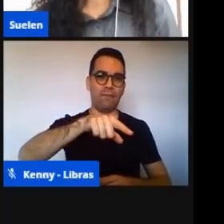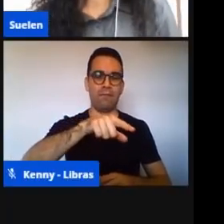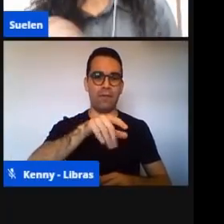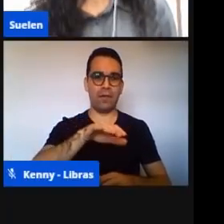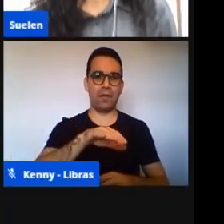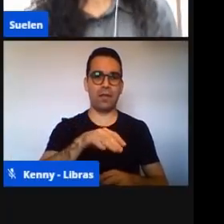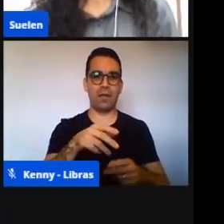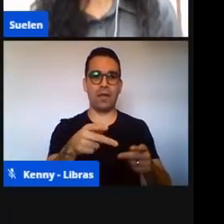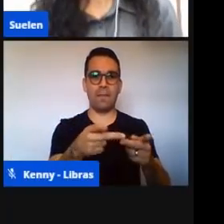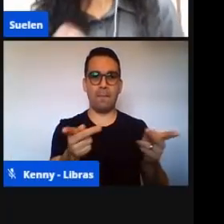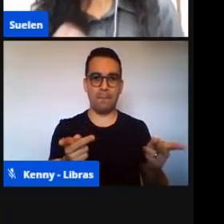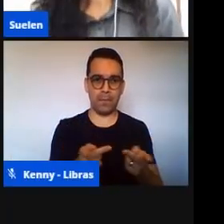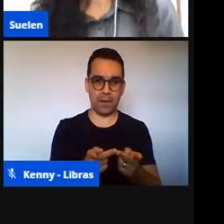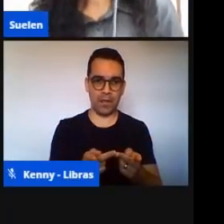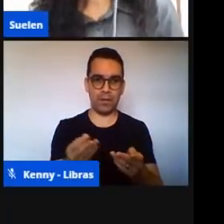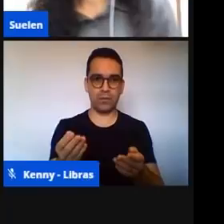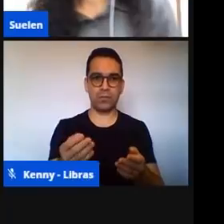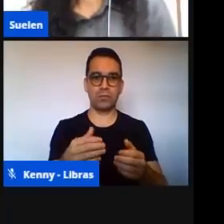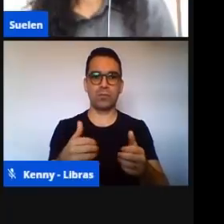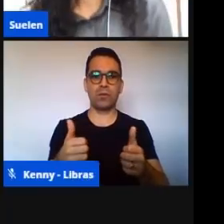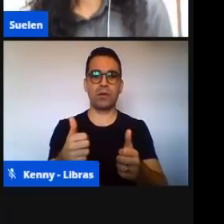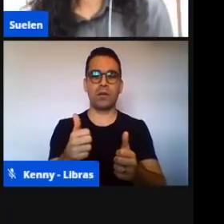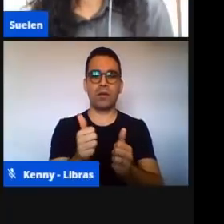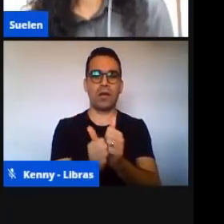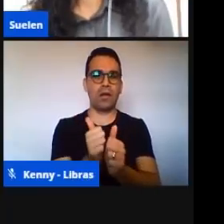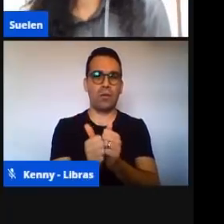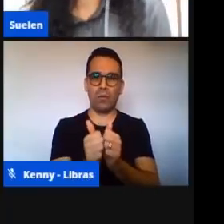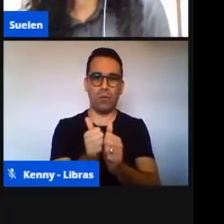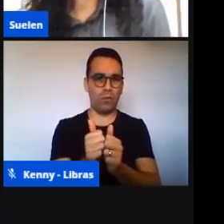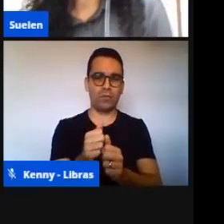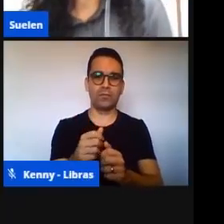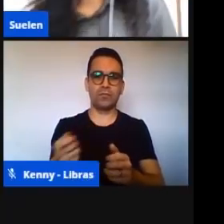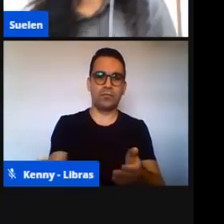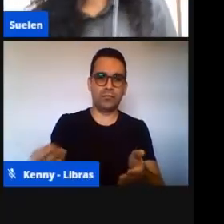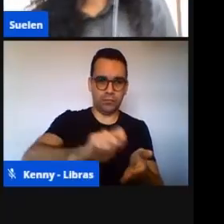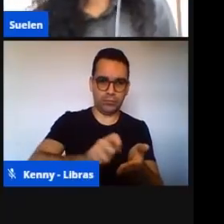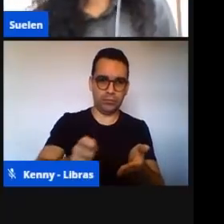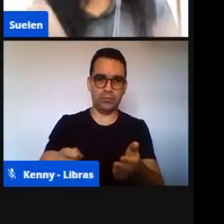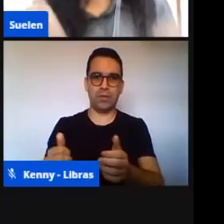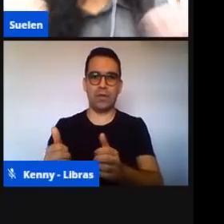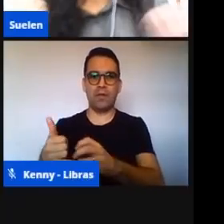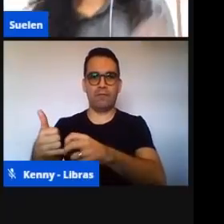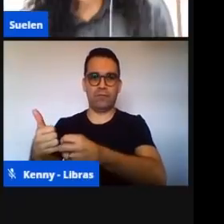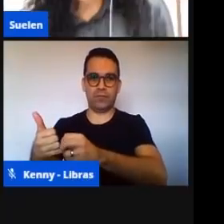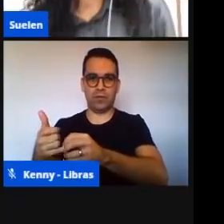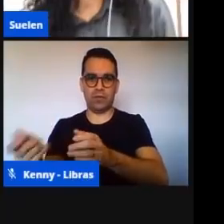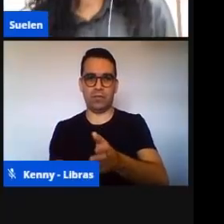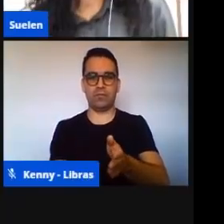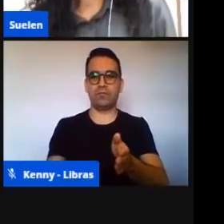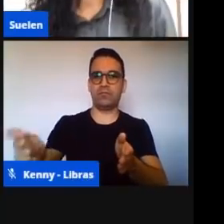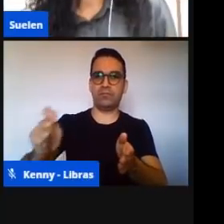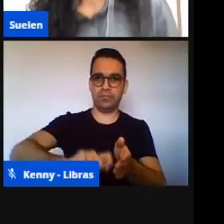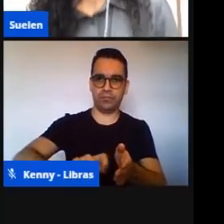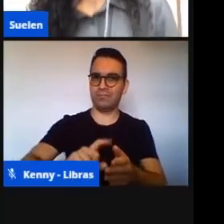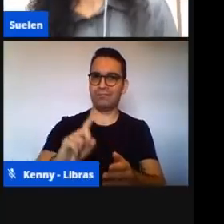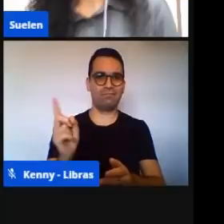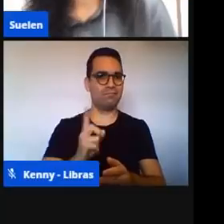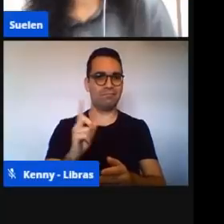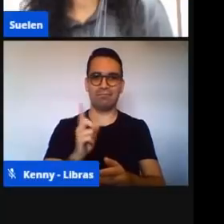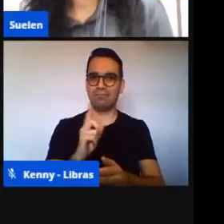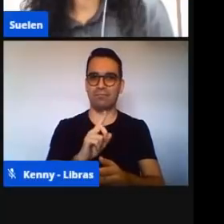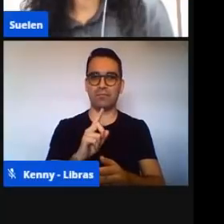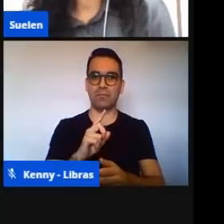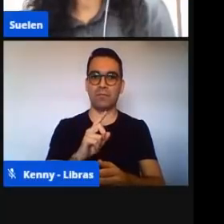refeitório e esperar o seu momento para poder se alimentar e até lá utilizar as máscaras, realizar